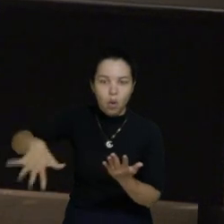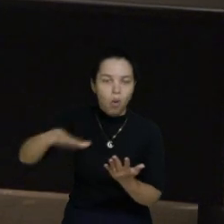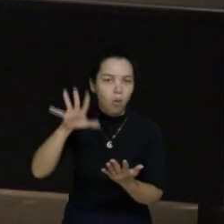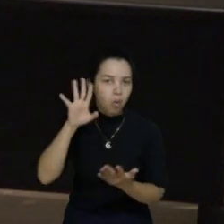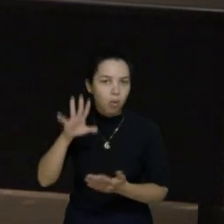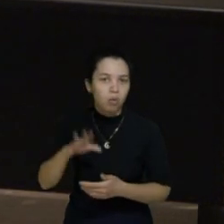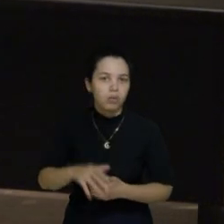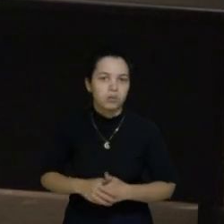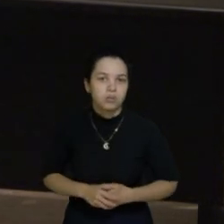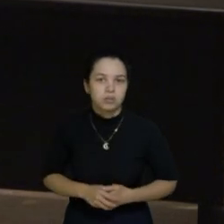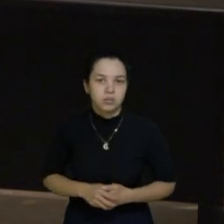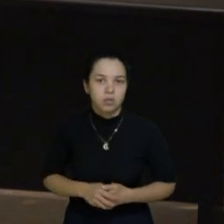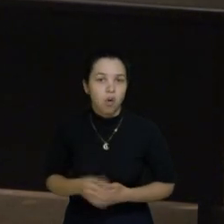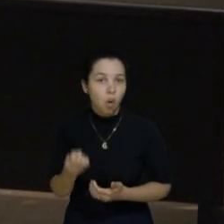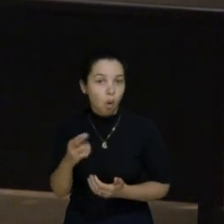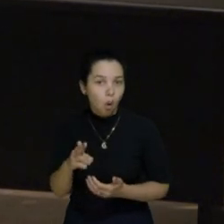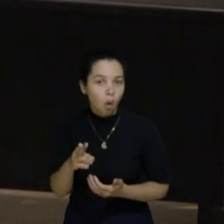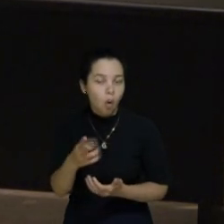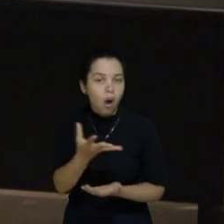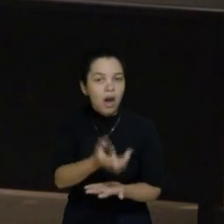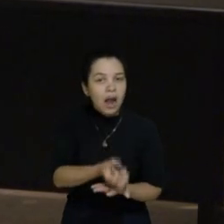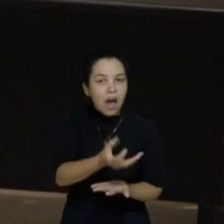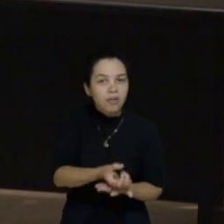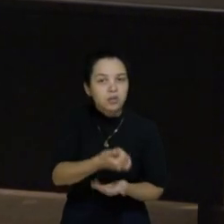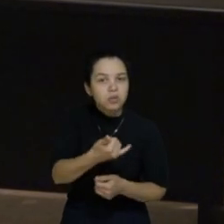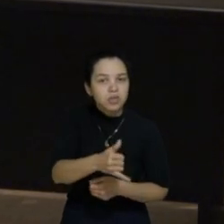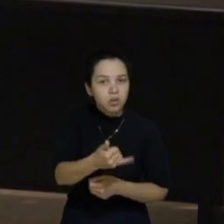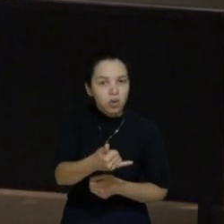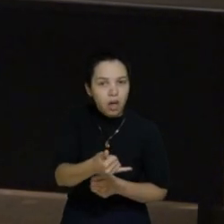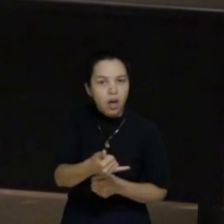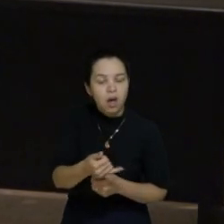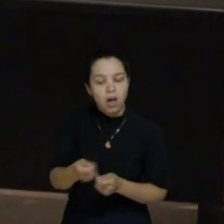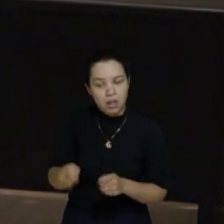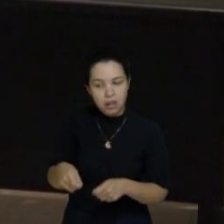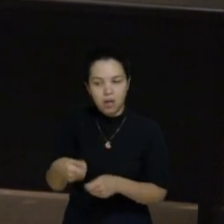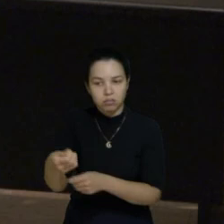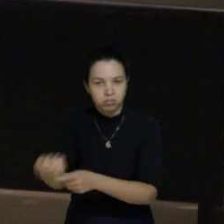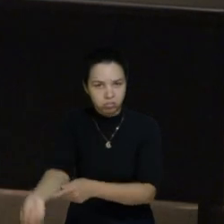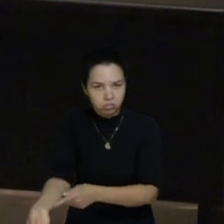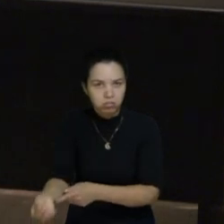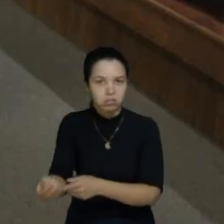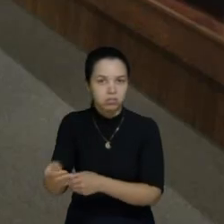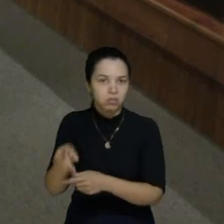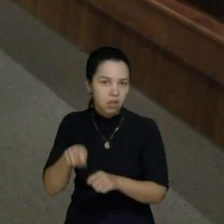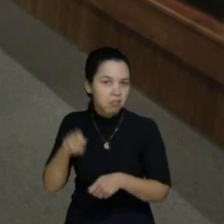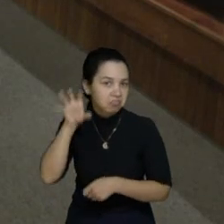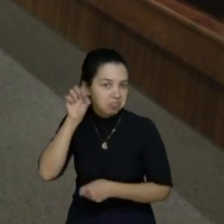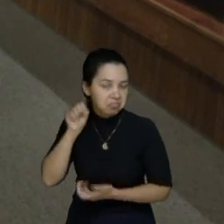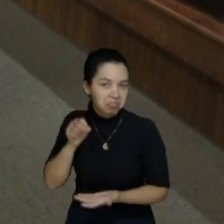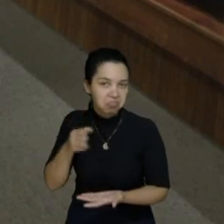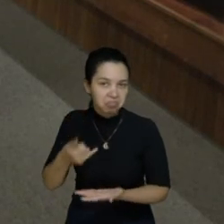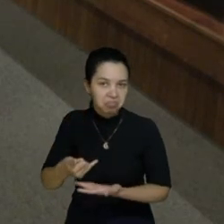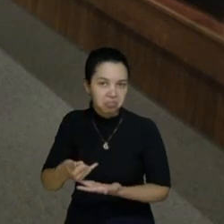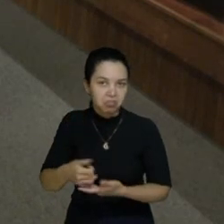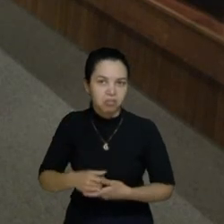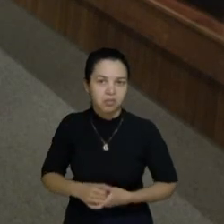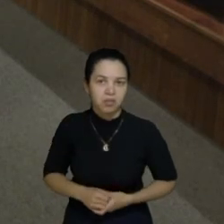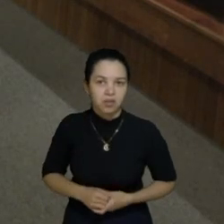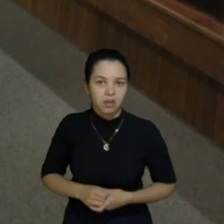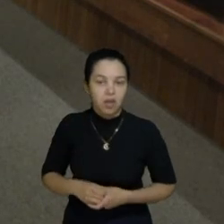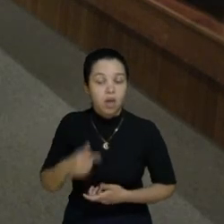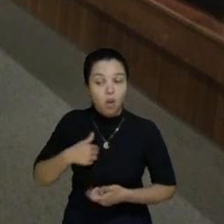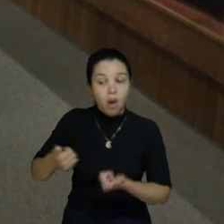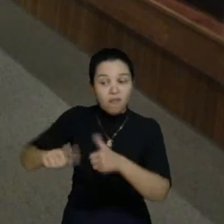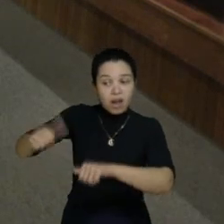prova no celular tá ali as questões gravadas né a gente tá querendo avaliar o quê volto no